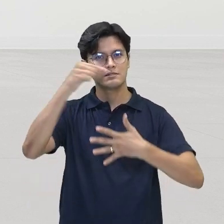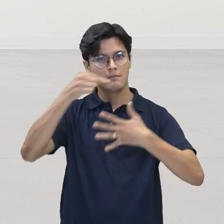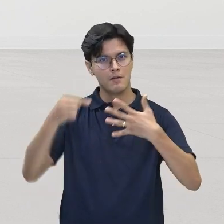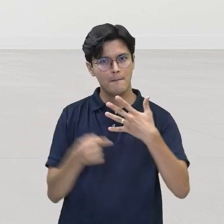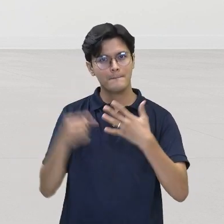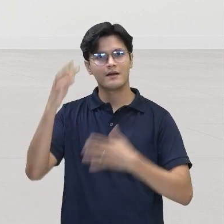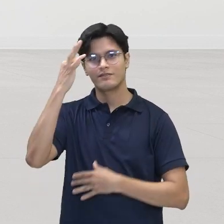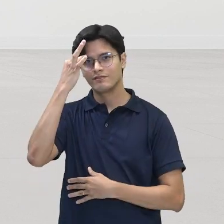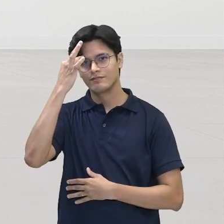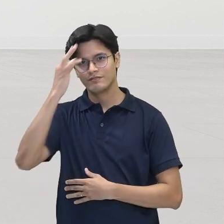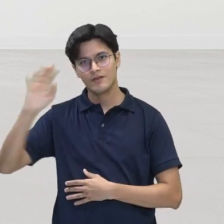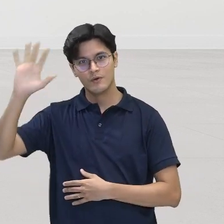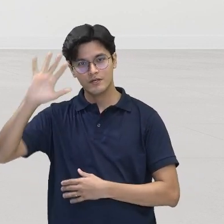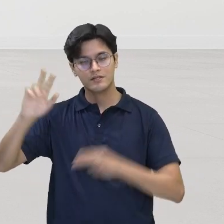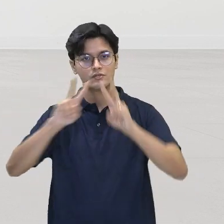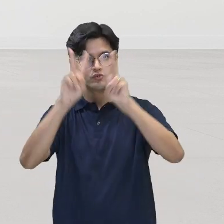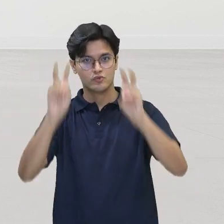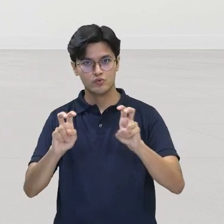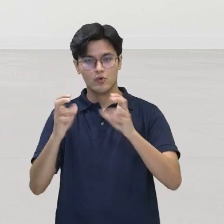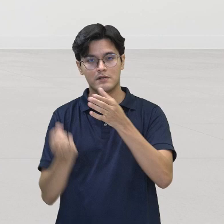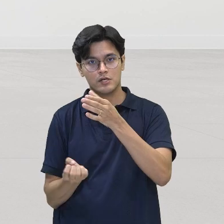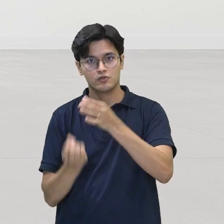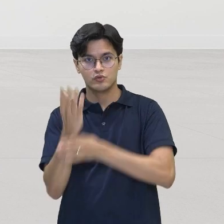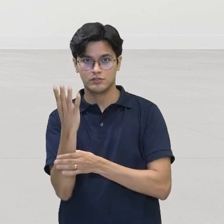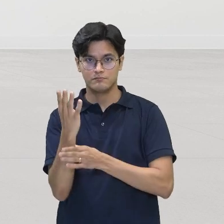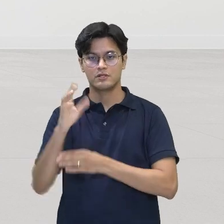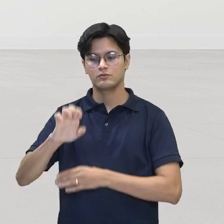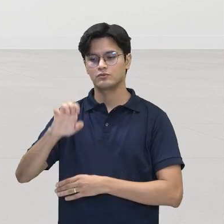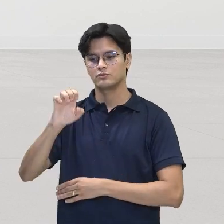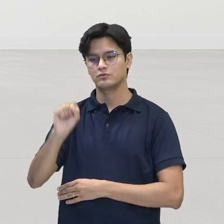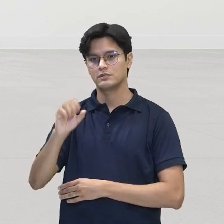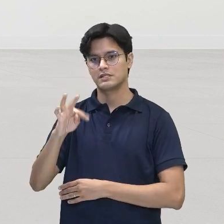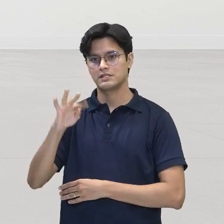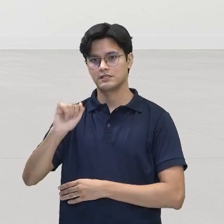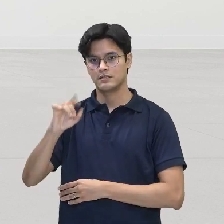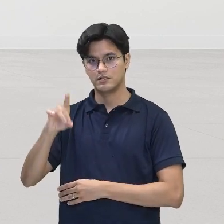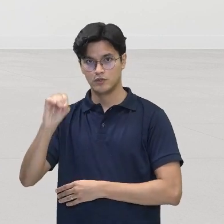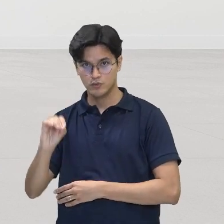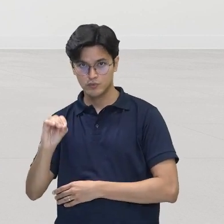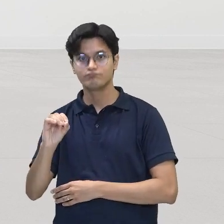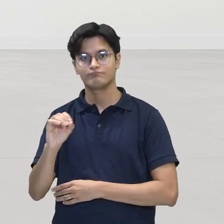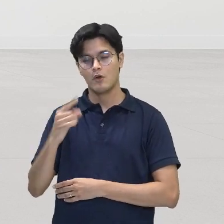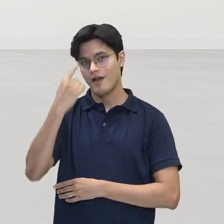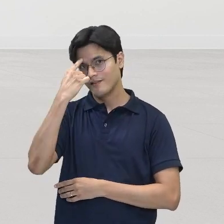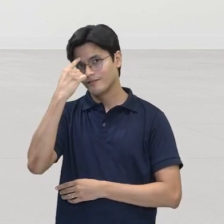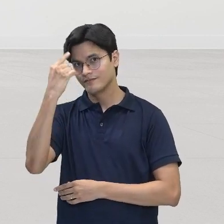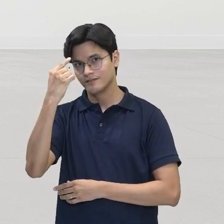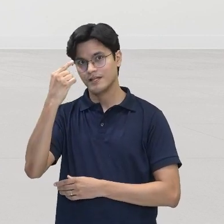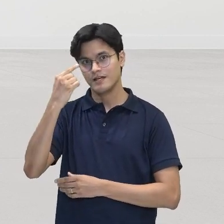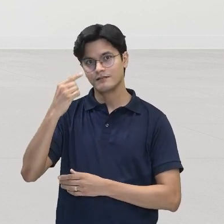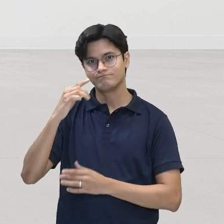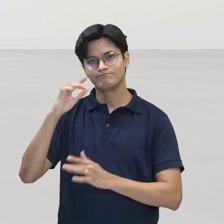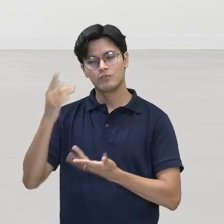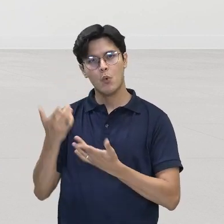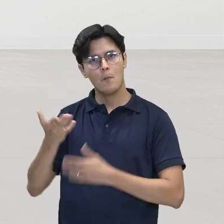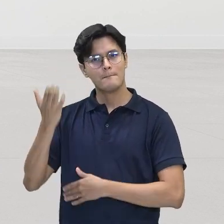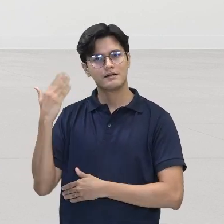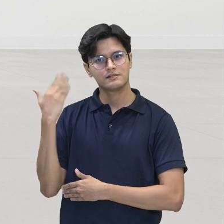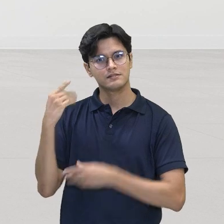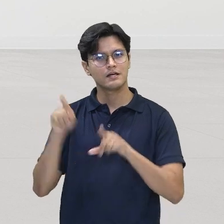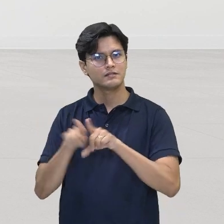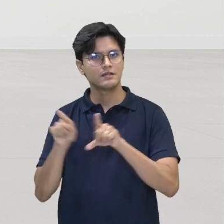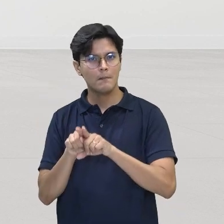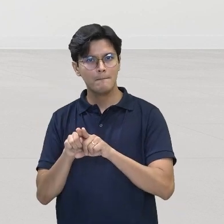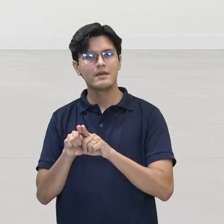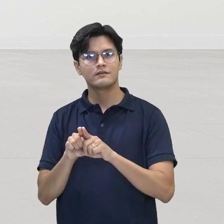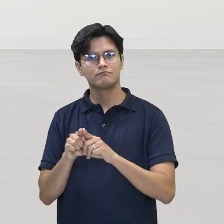sobre a origem do Estado, desde as concepções clássicas até as modernas e contemporâneas.